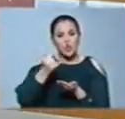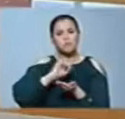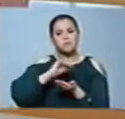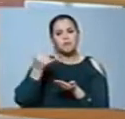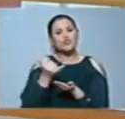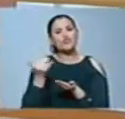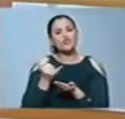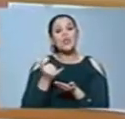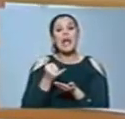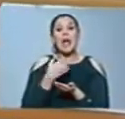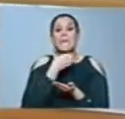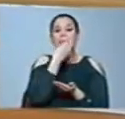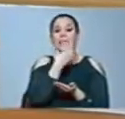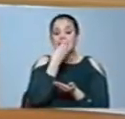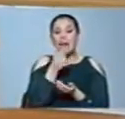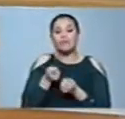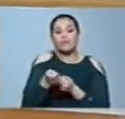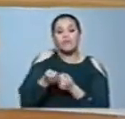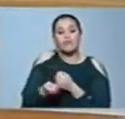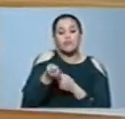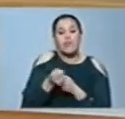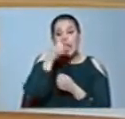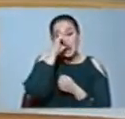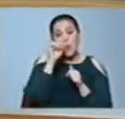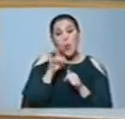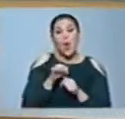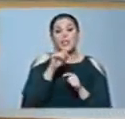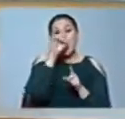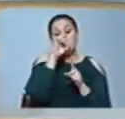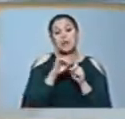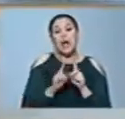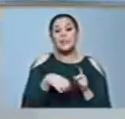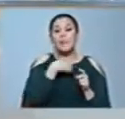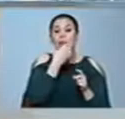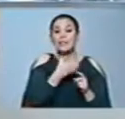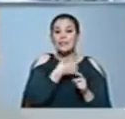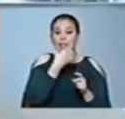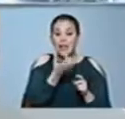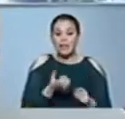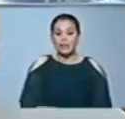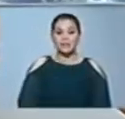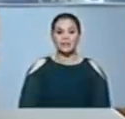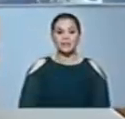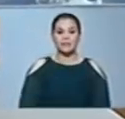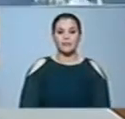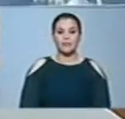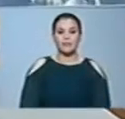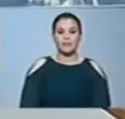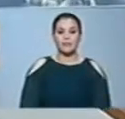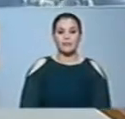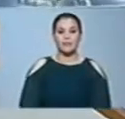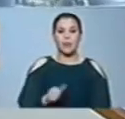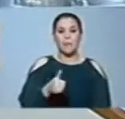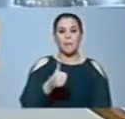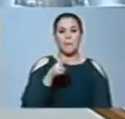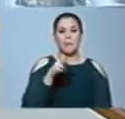lembra que as nossas skype hoje ir mas há anos utiliza estamos o utilitário mais bravo de mofo